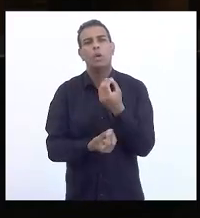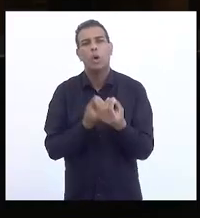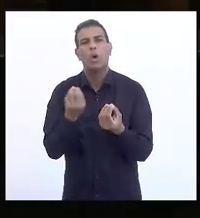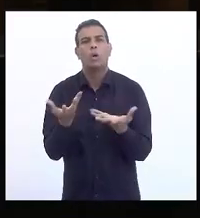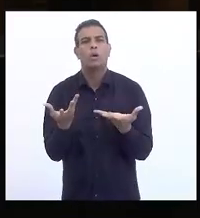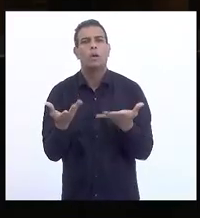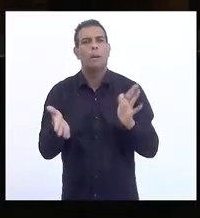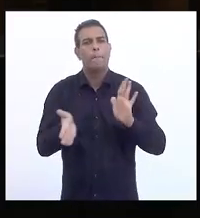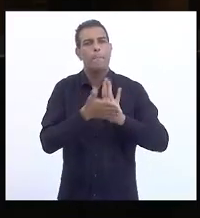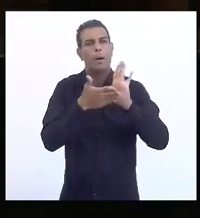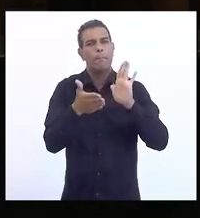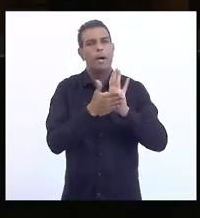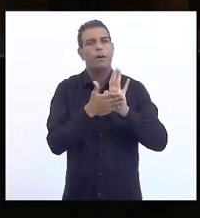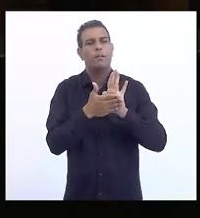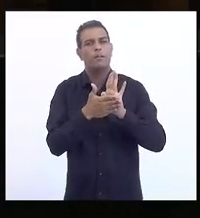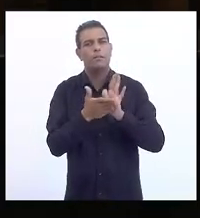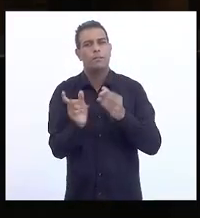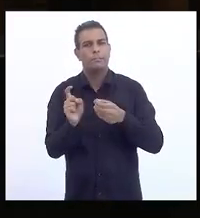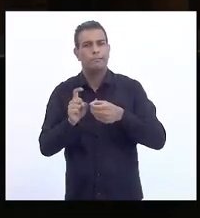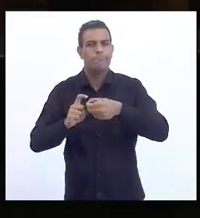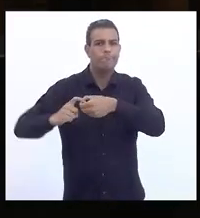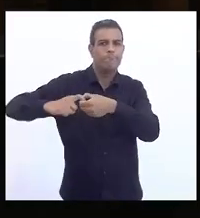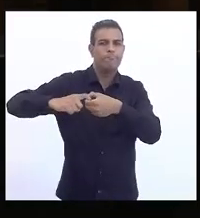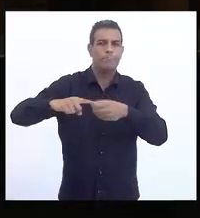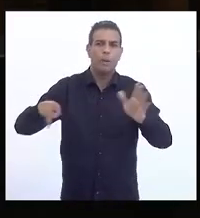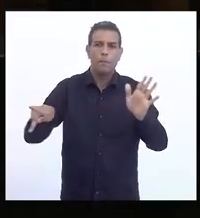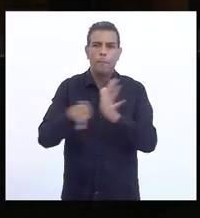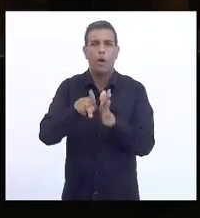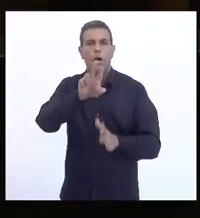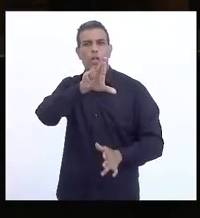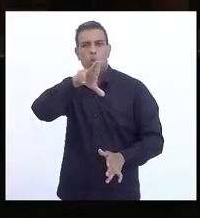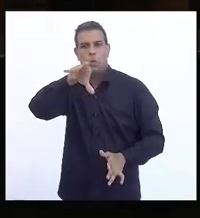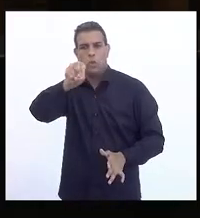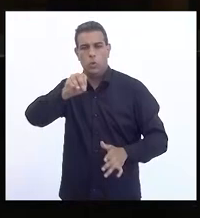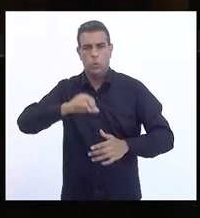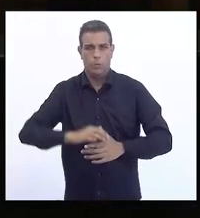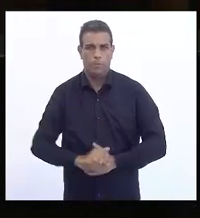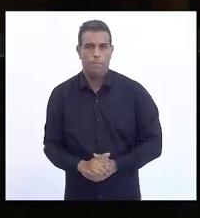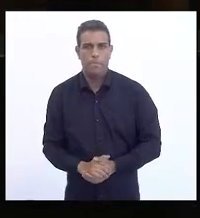a proposta de um pacto para o Rio de Janeiro.